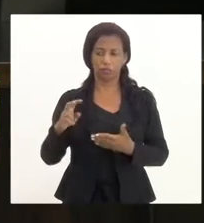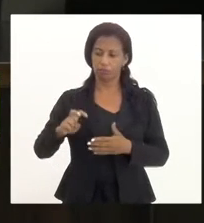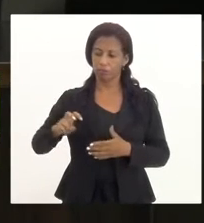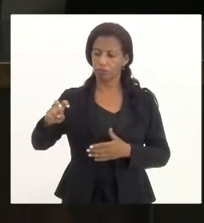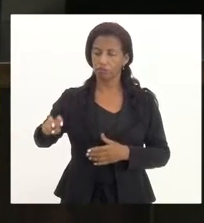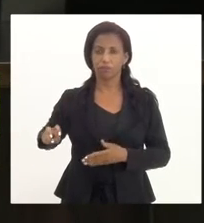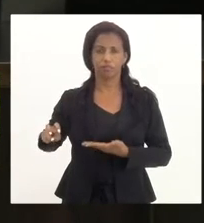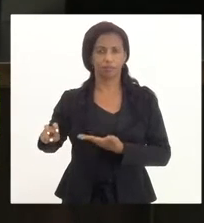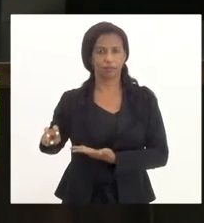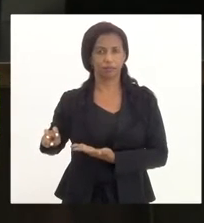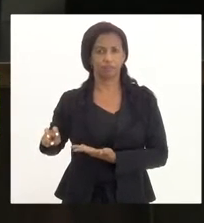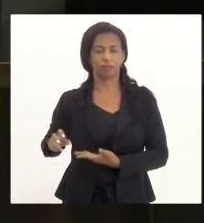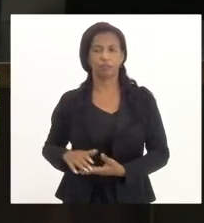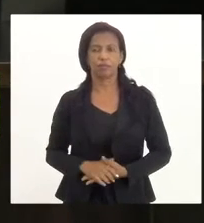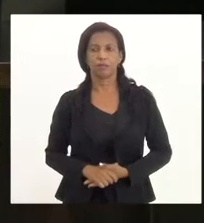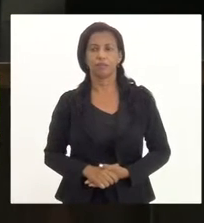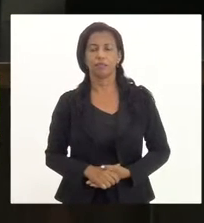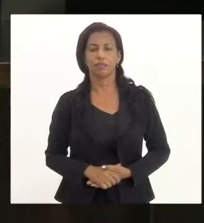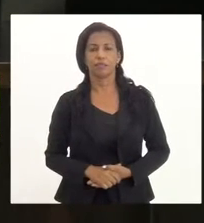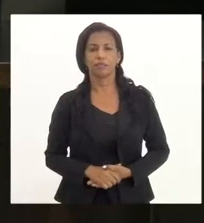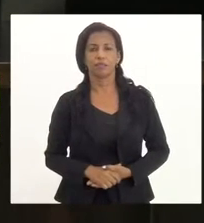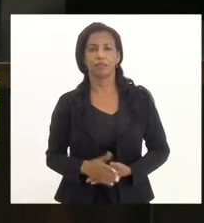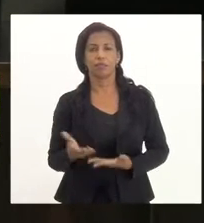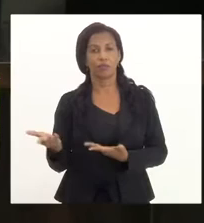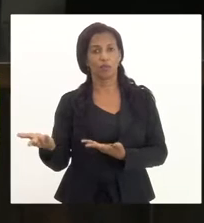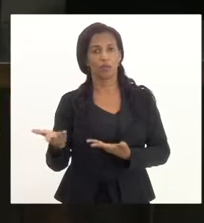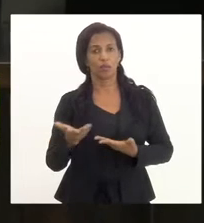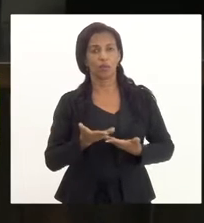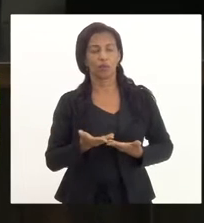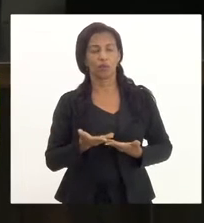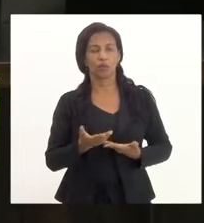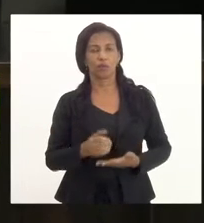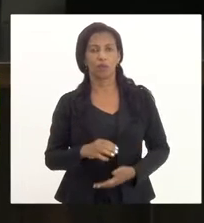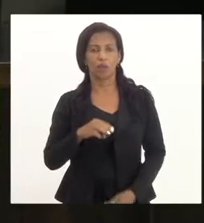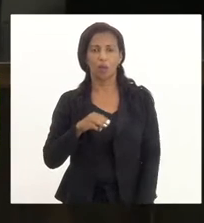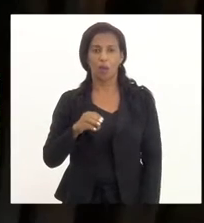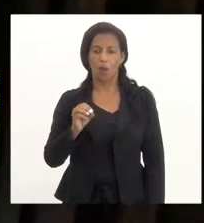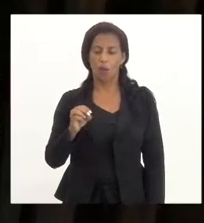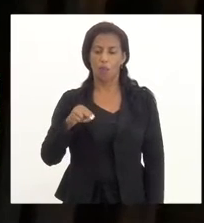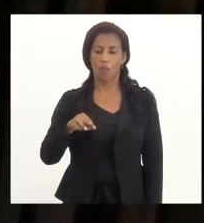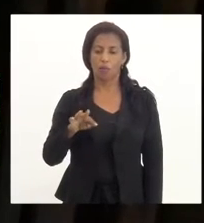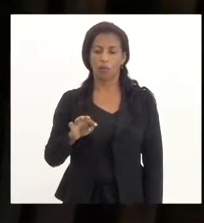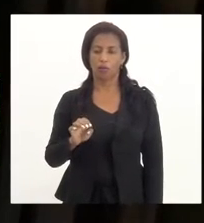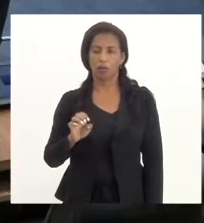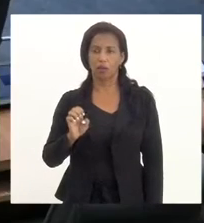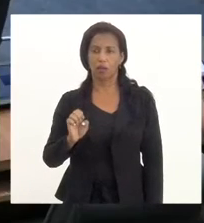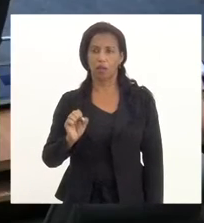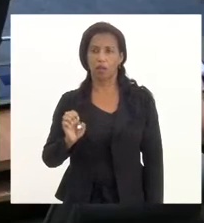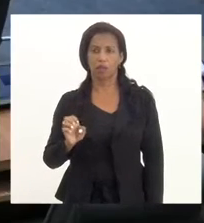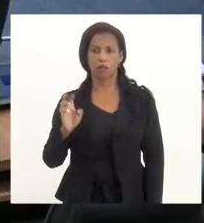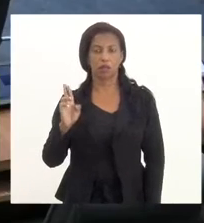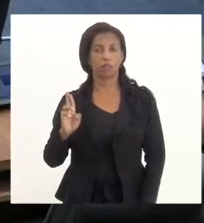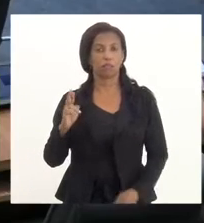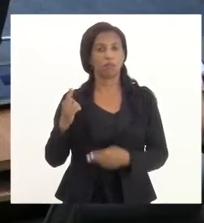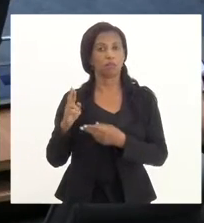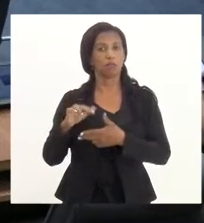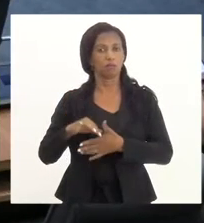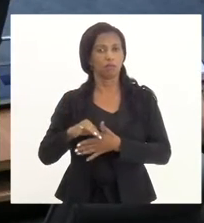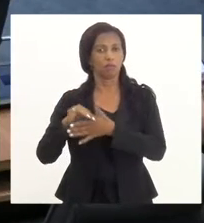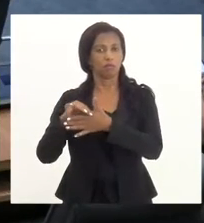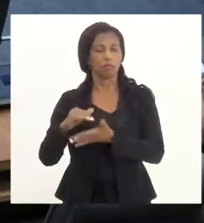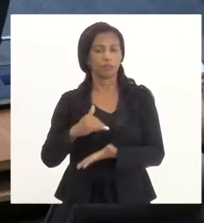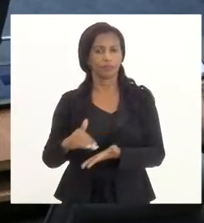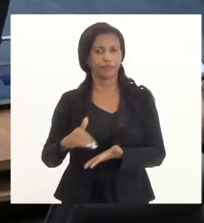mesa dos trabalhos o conjunto da Areia o Montese representando